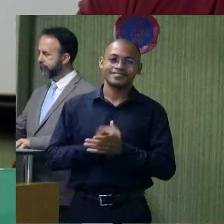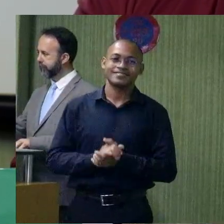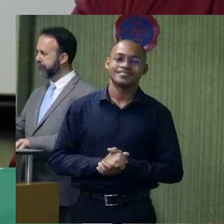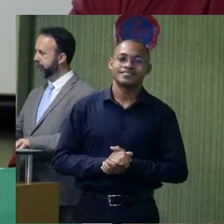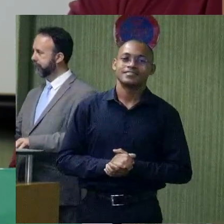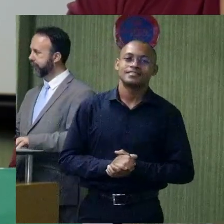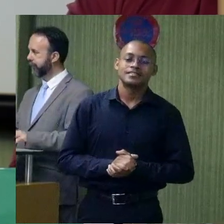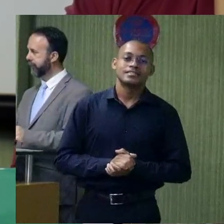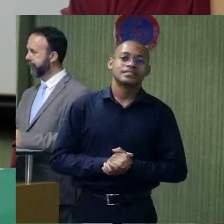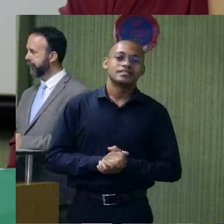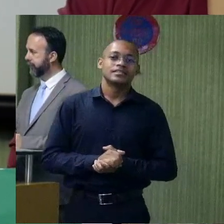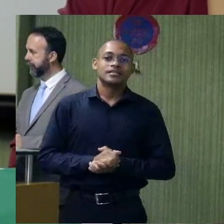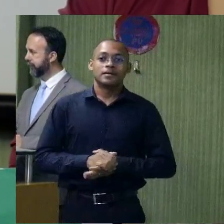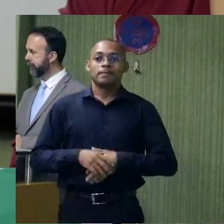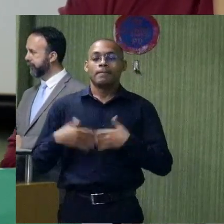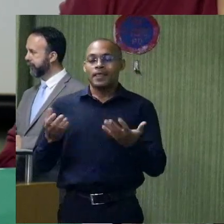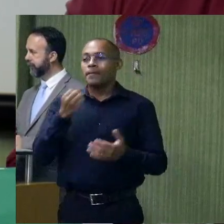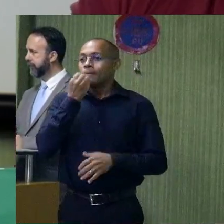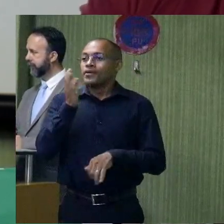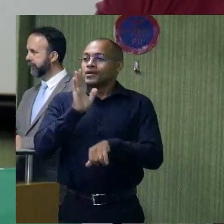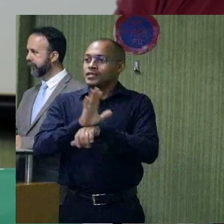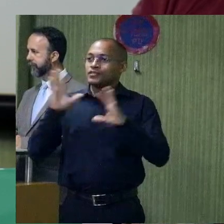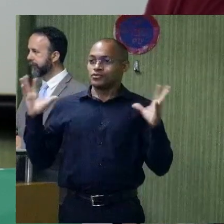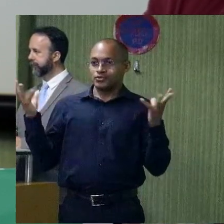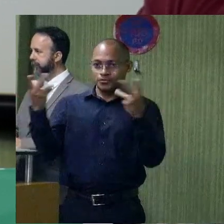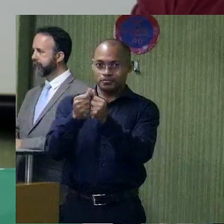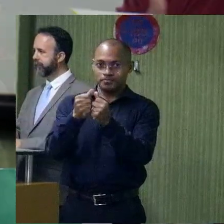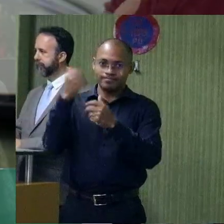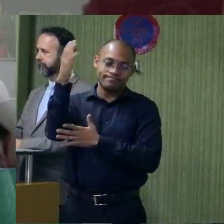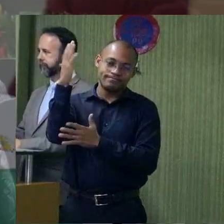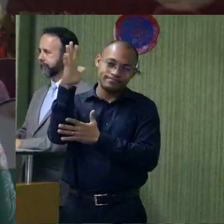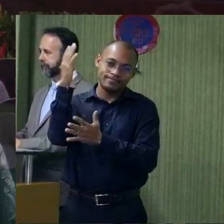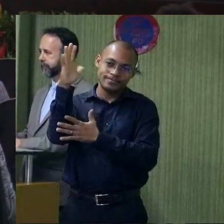eh então uma boa tarde a todos e todas